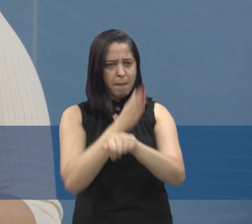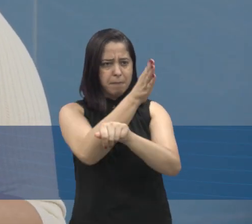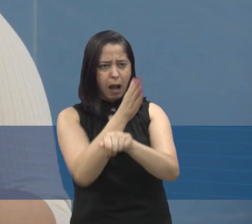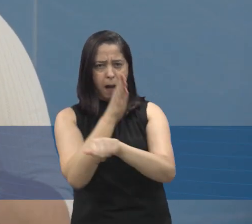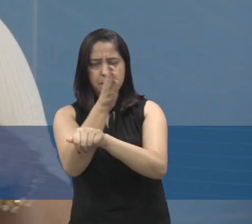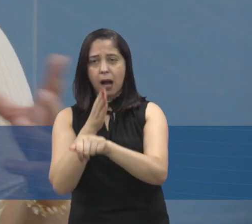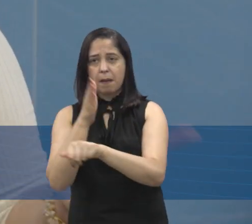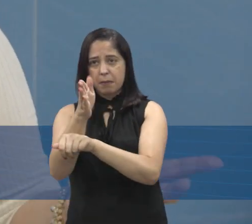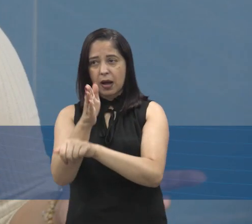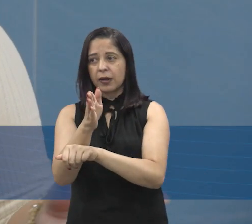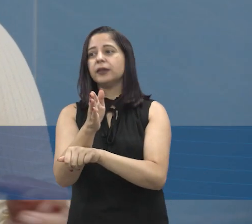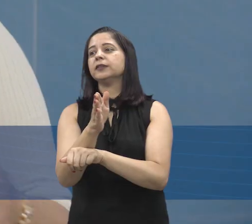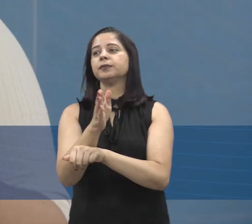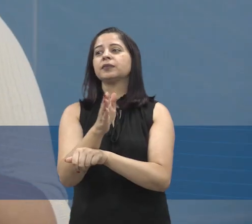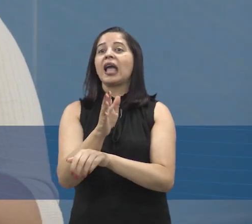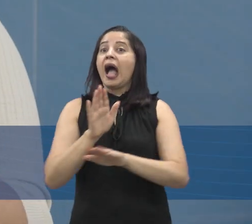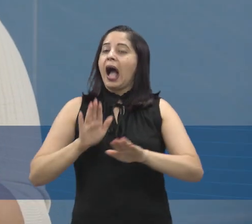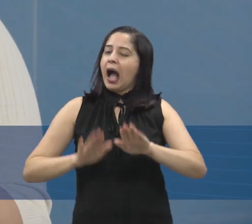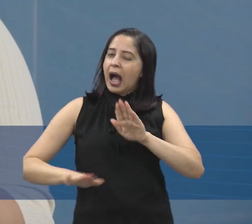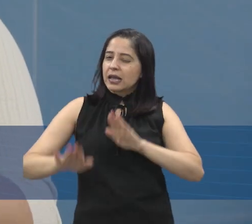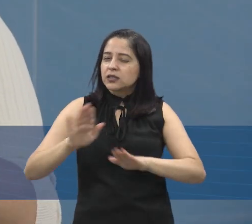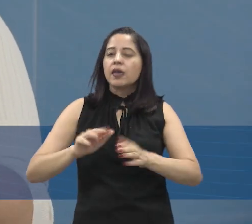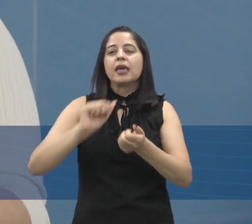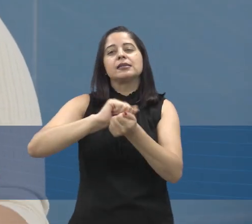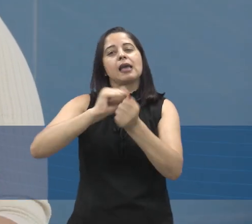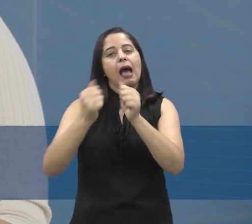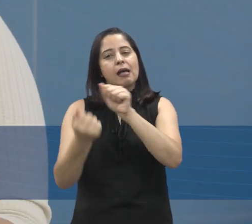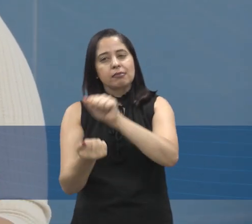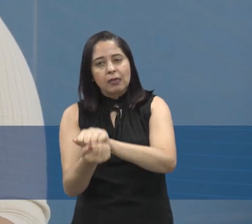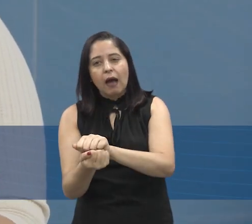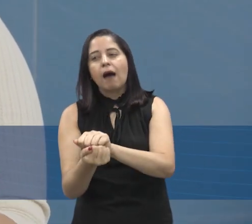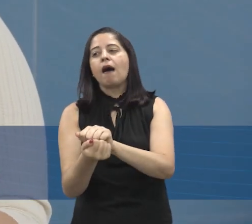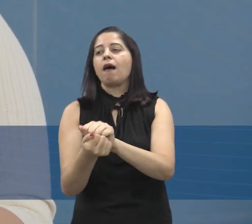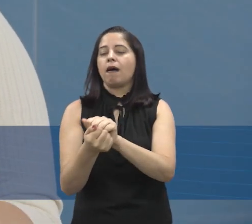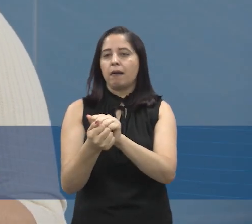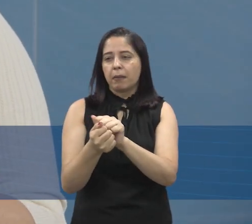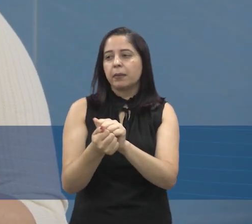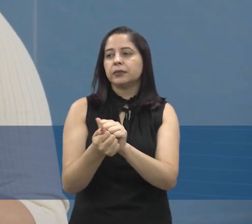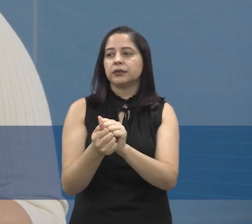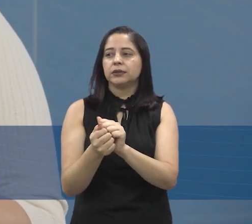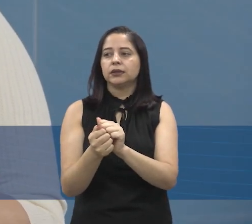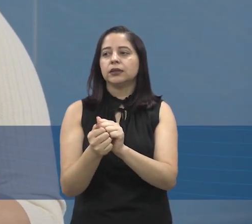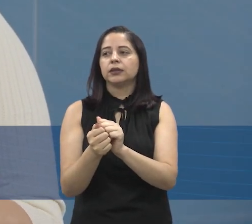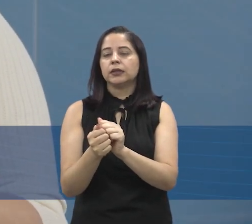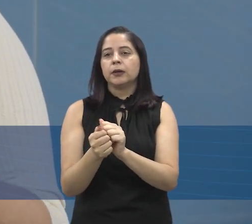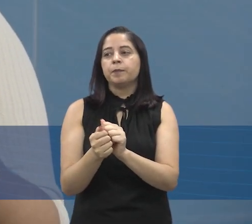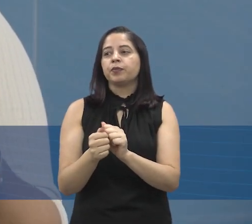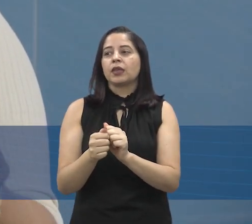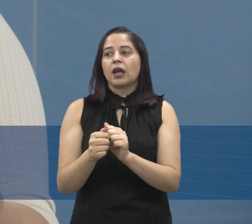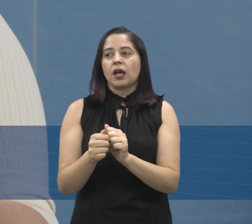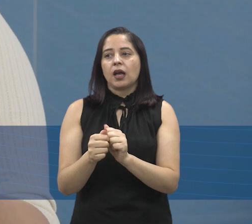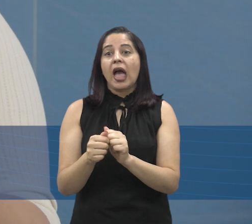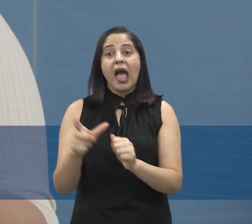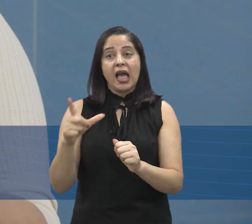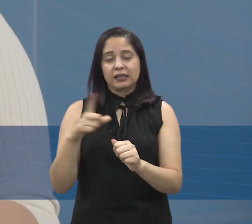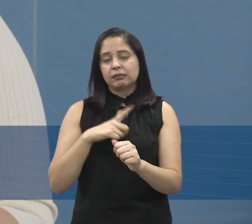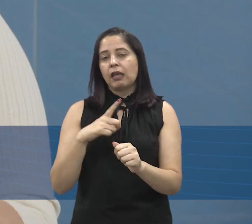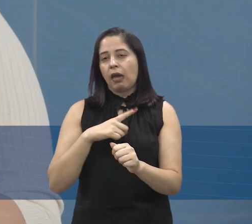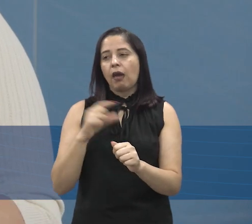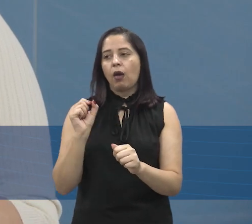preciso, a gente personaliza de acordo com um grupo que esteja na cidade. Nós temos aí desde a mobilidade,